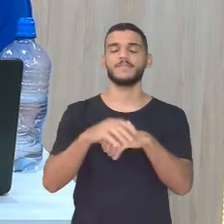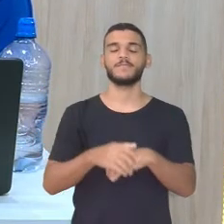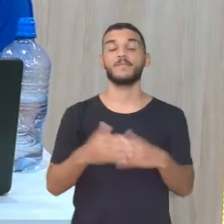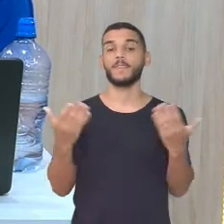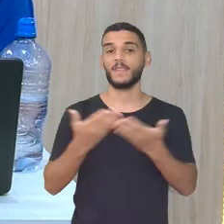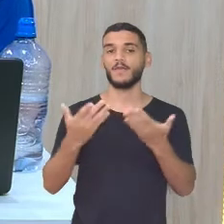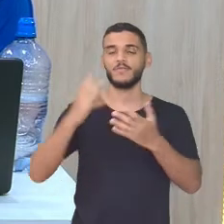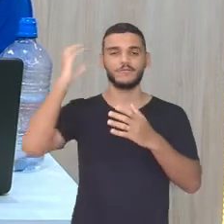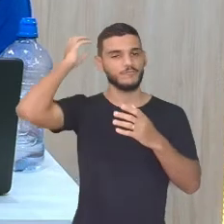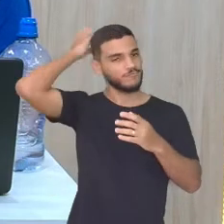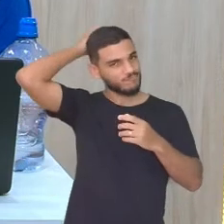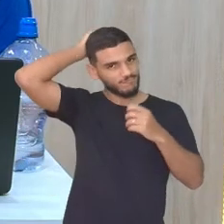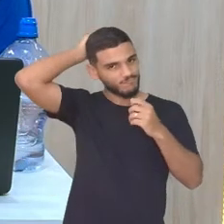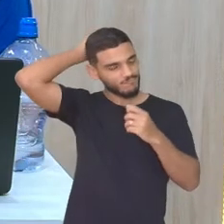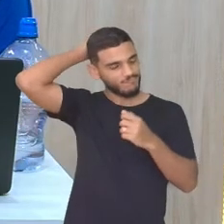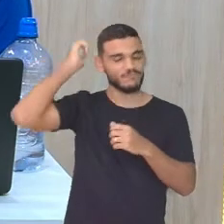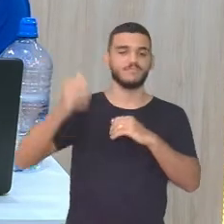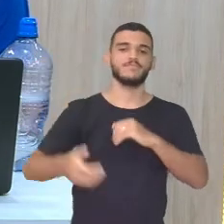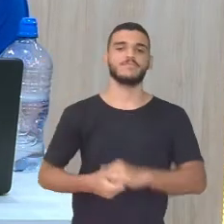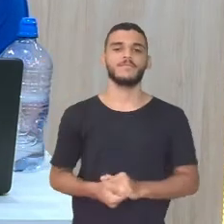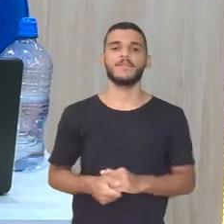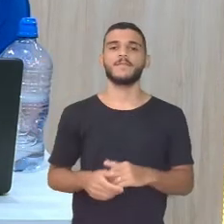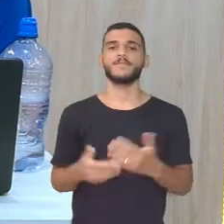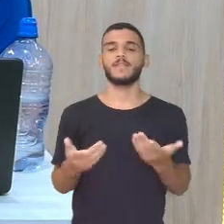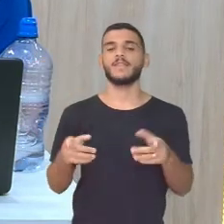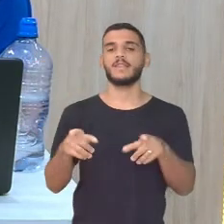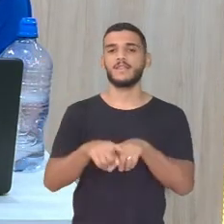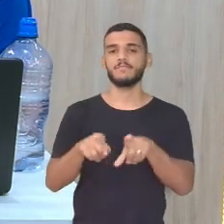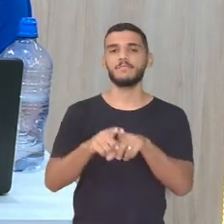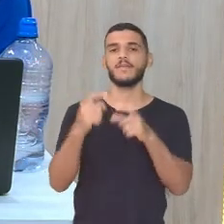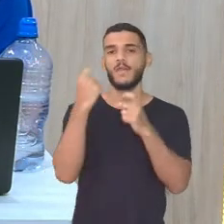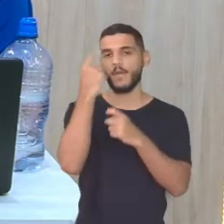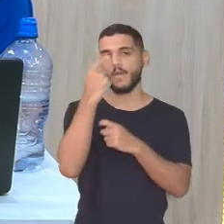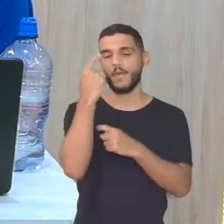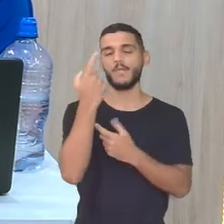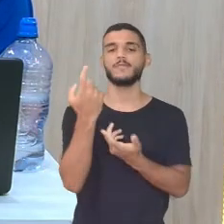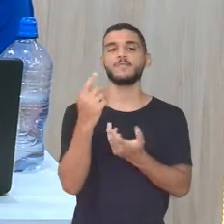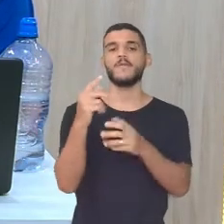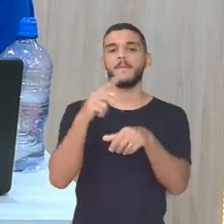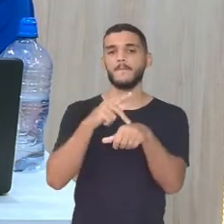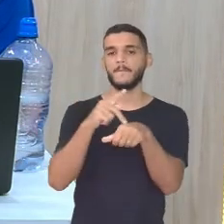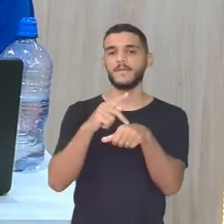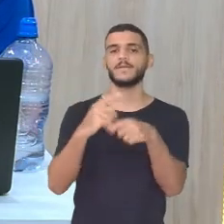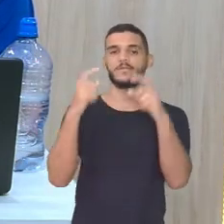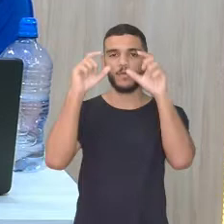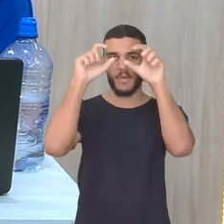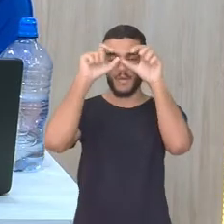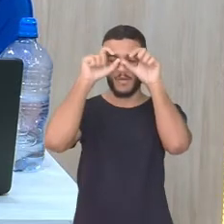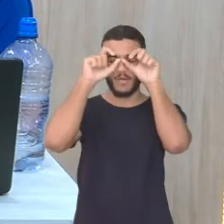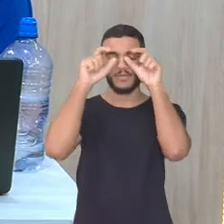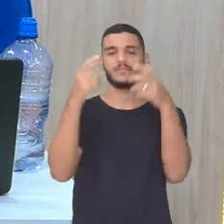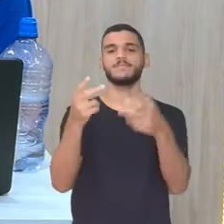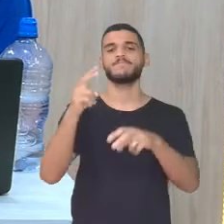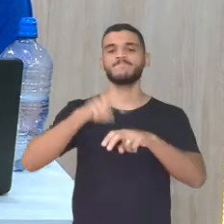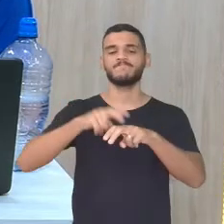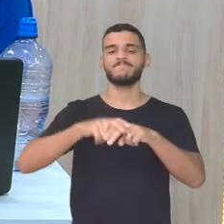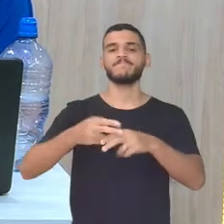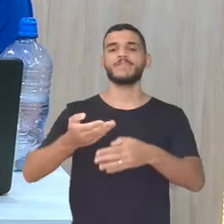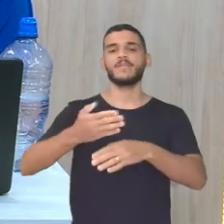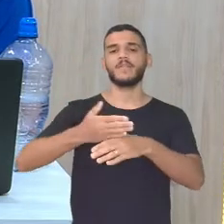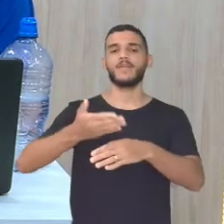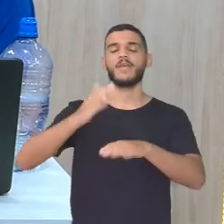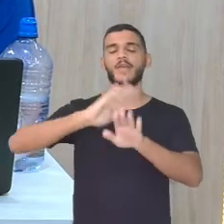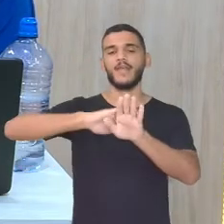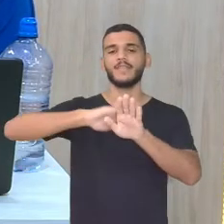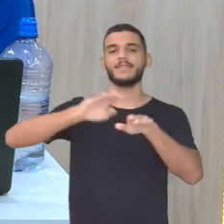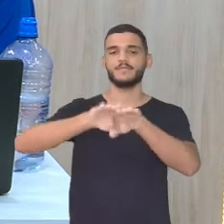estão presos em um coque. E tenho olhos pretos, uso óculos arredondados, estou sentada atrás de uma mesa e hoje eu